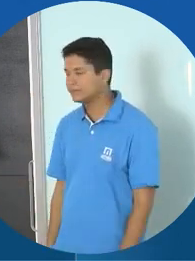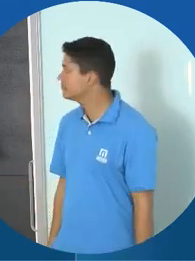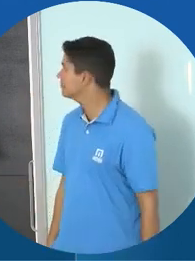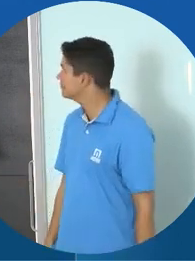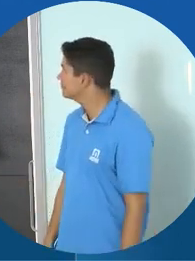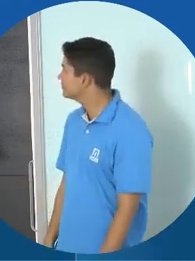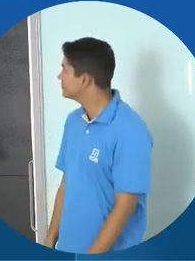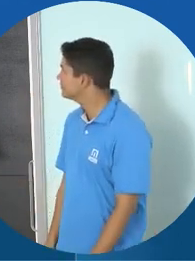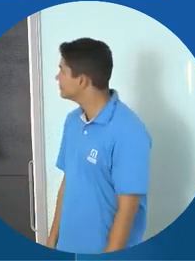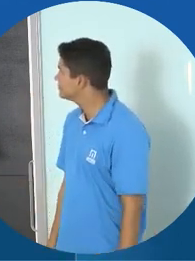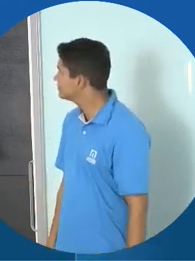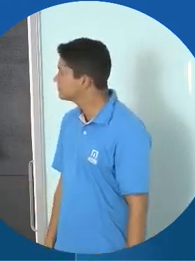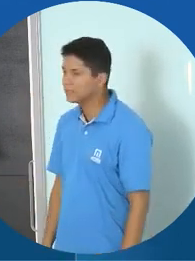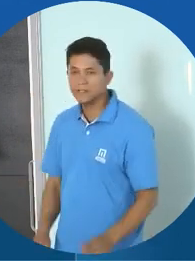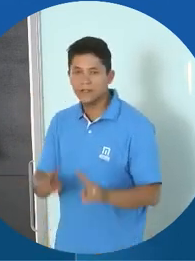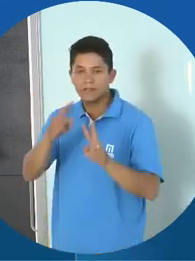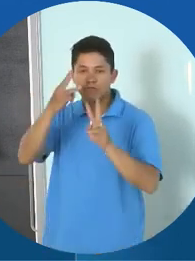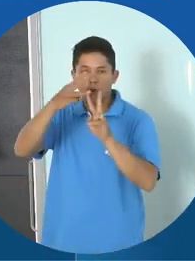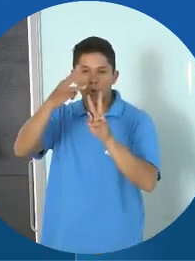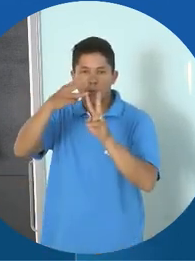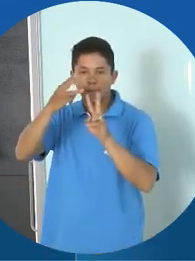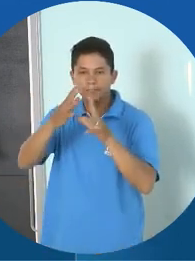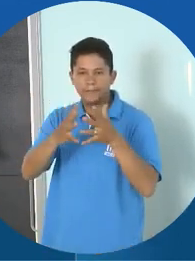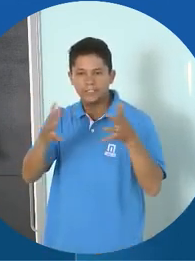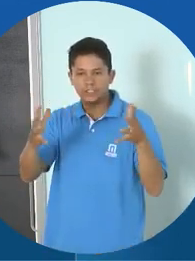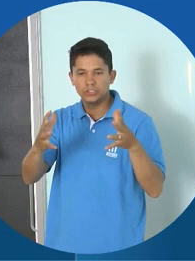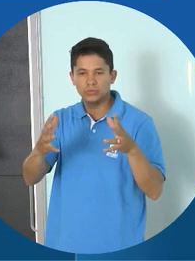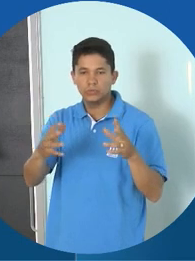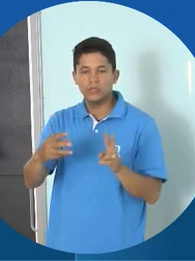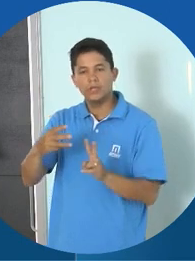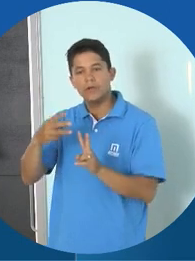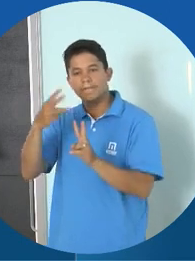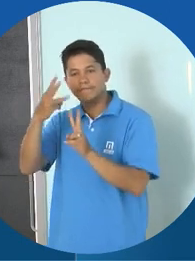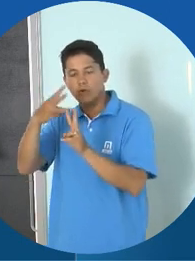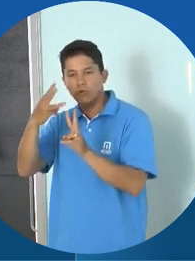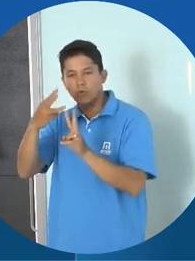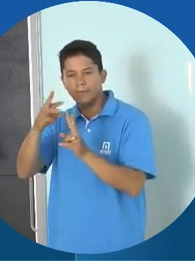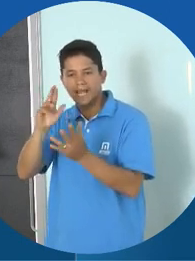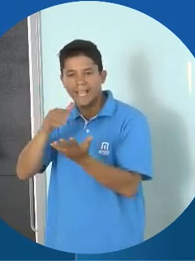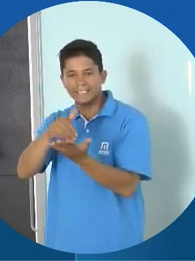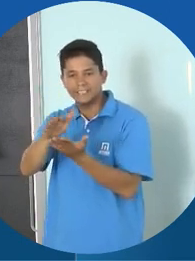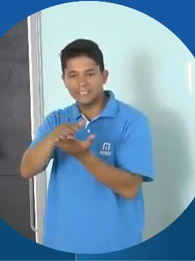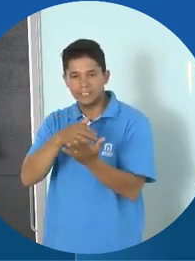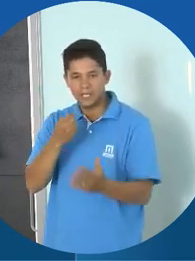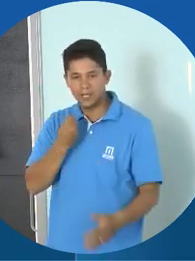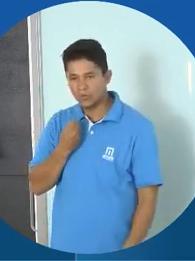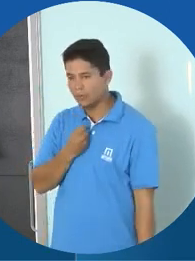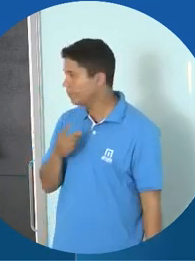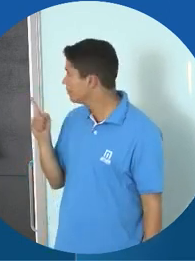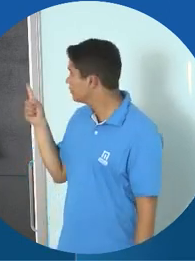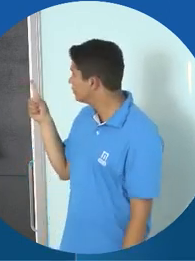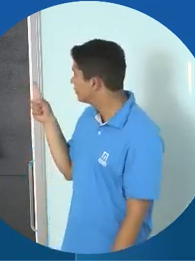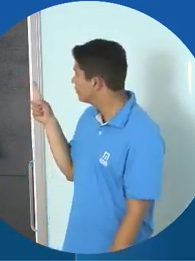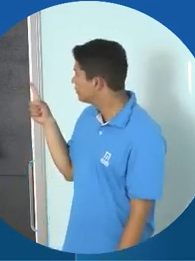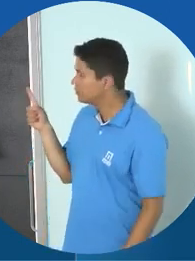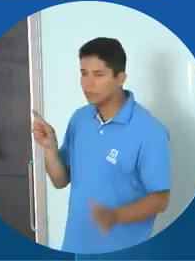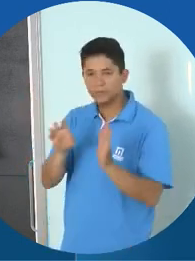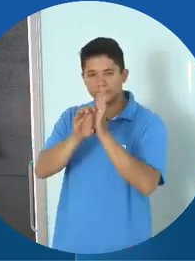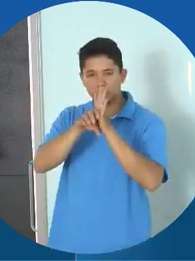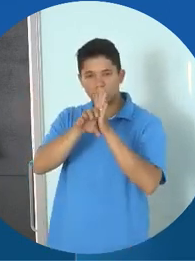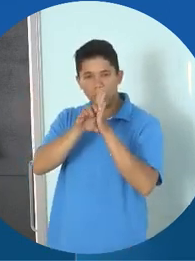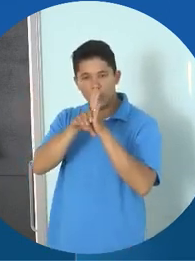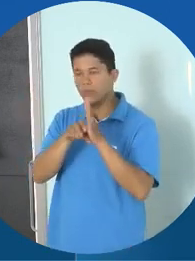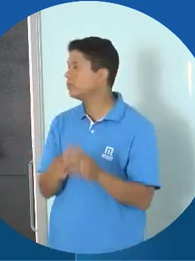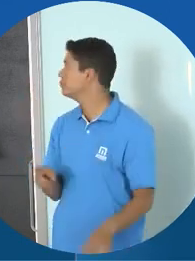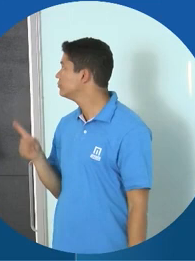volume expandido e o volume da resina. Então, a gente tinha número de 40, 30, um gráfico mais conceitual. Então, quanto